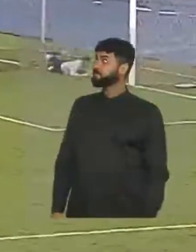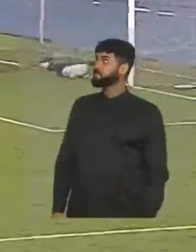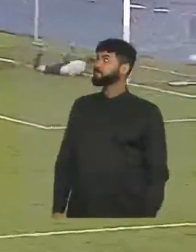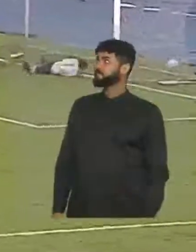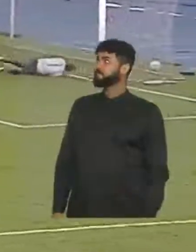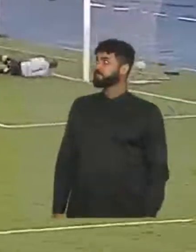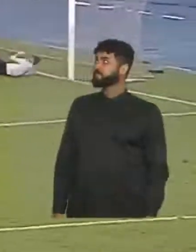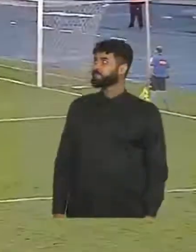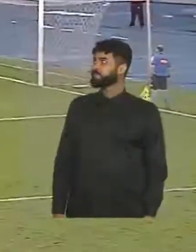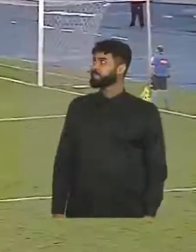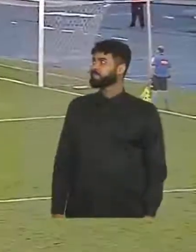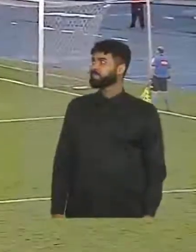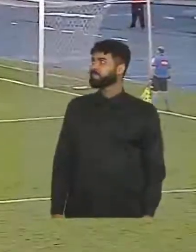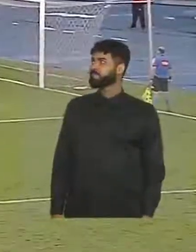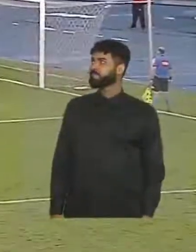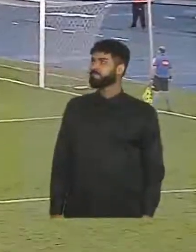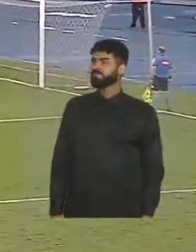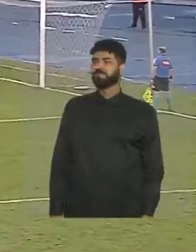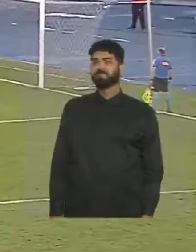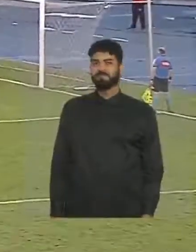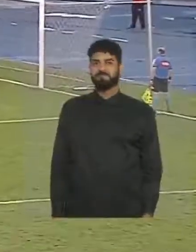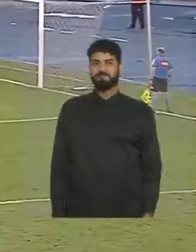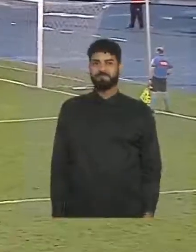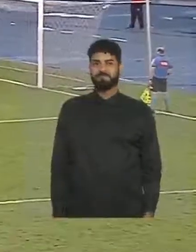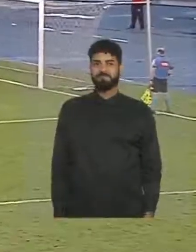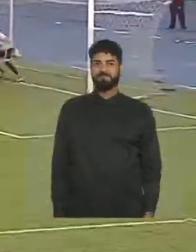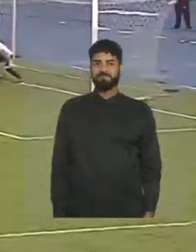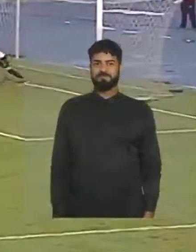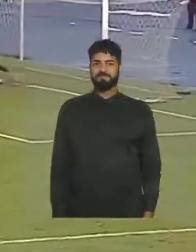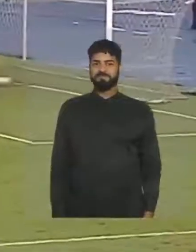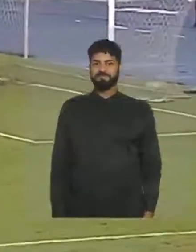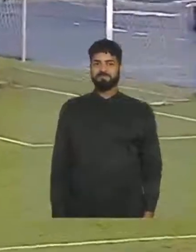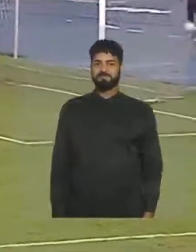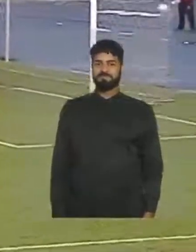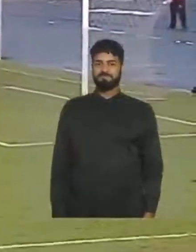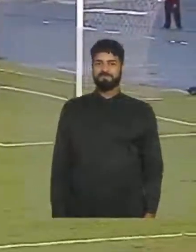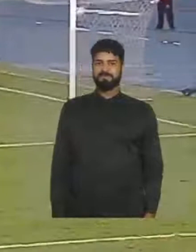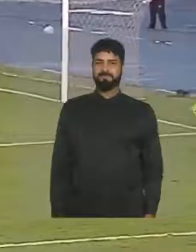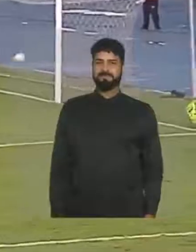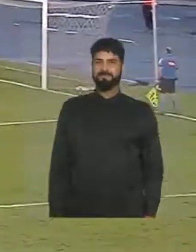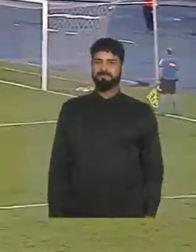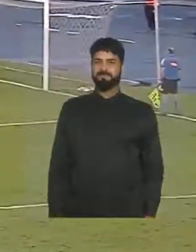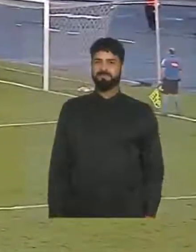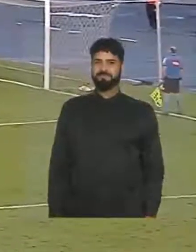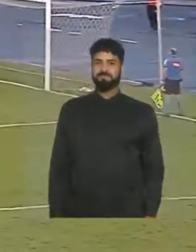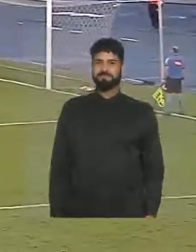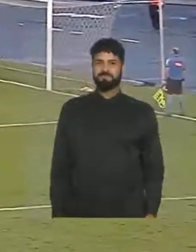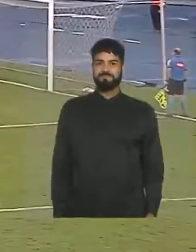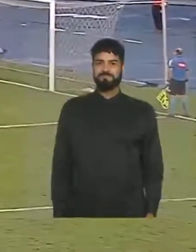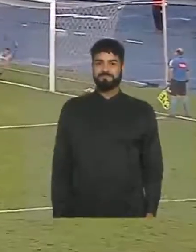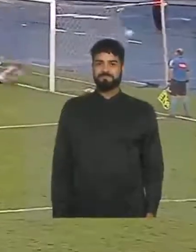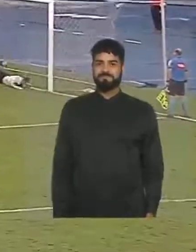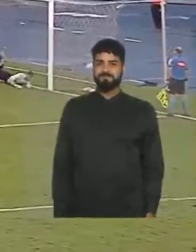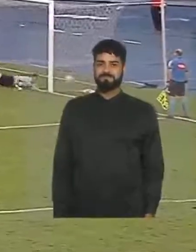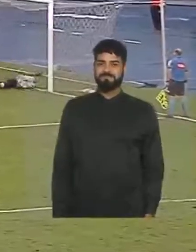Aldo, Jefferson Maranhão, Romarinho e Diogo